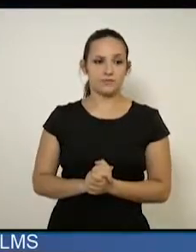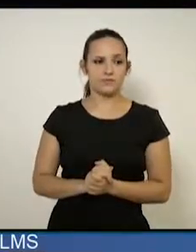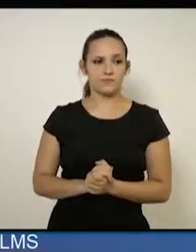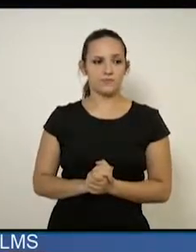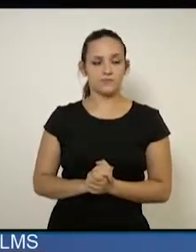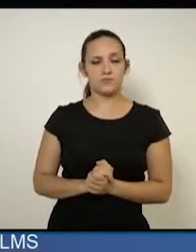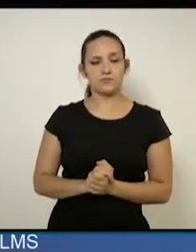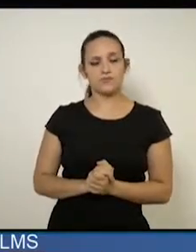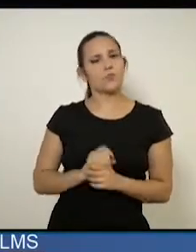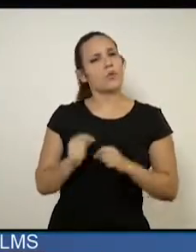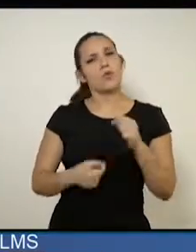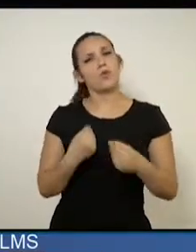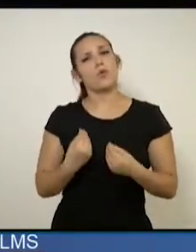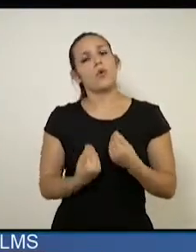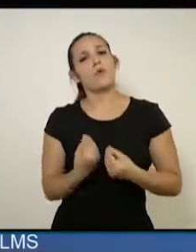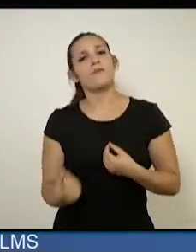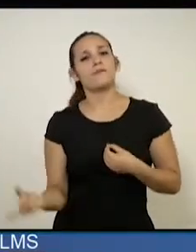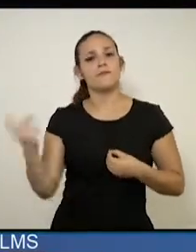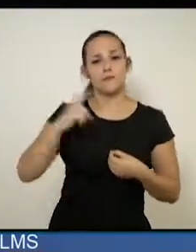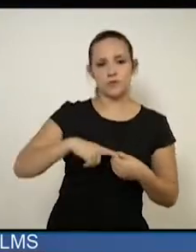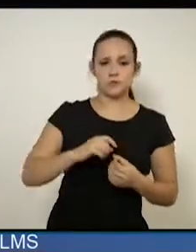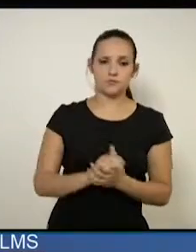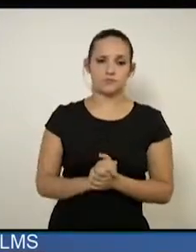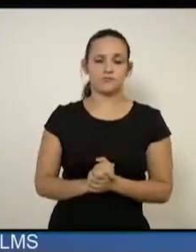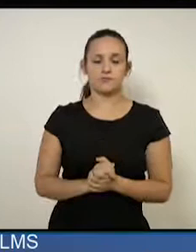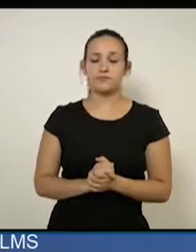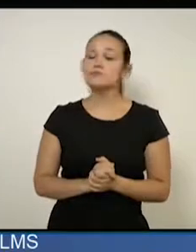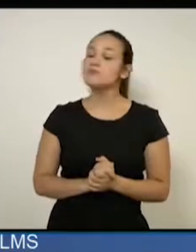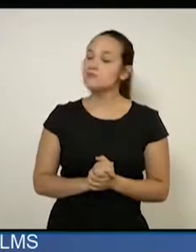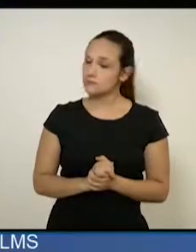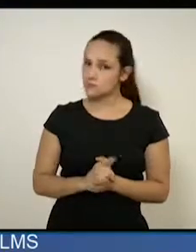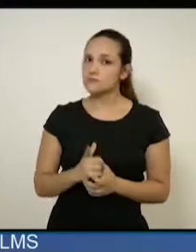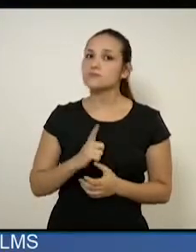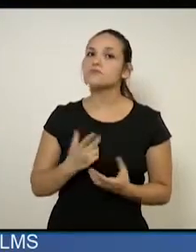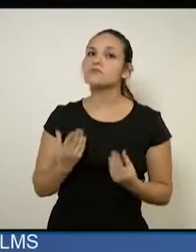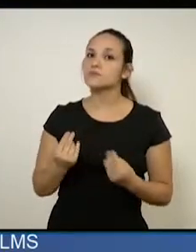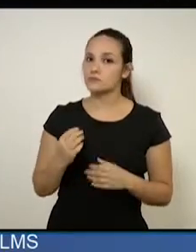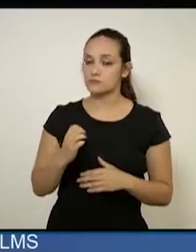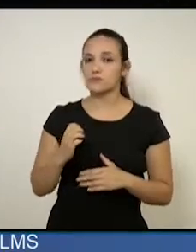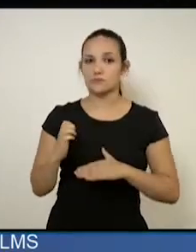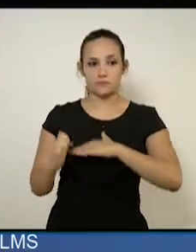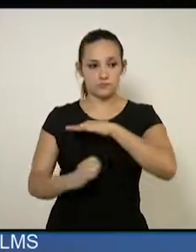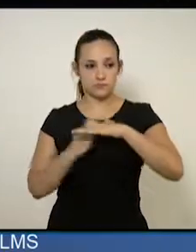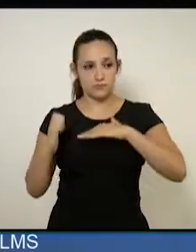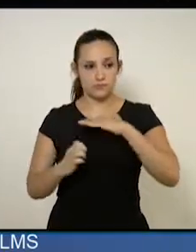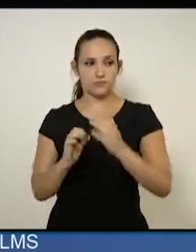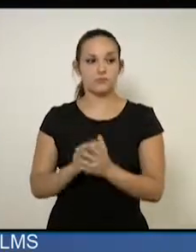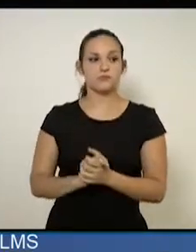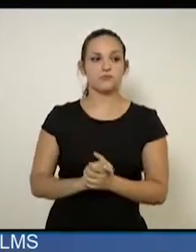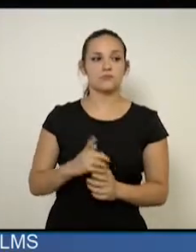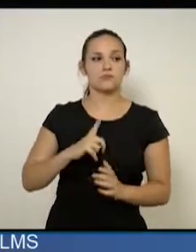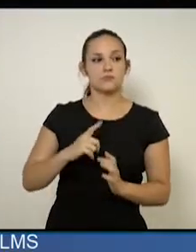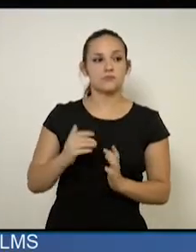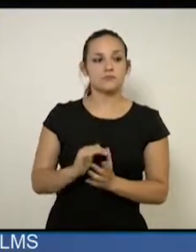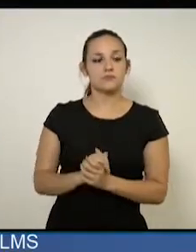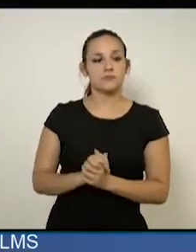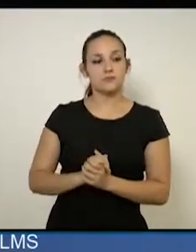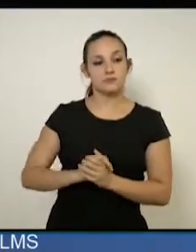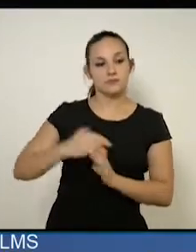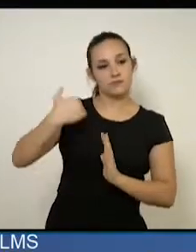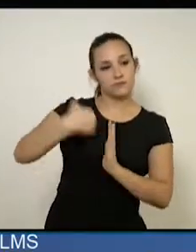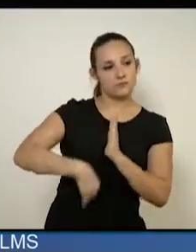retorno social disso, porque o que tem de empresa que tem a isenção, que é beneficiada pelo